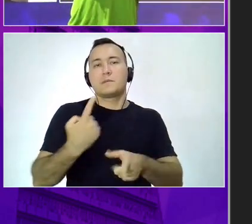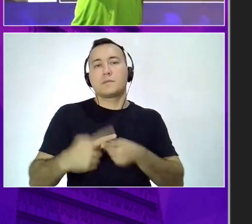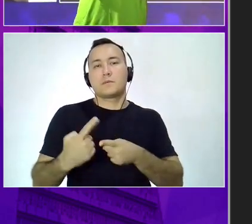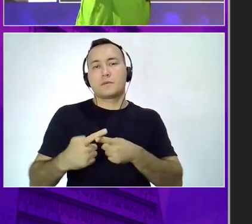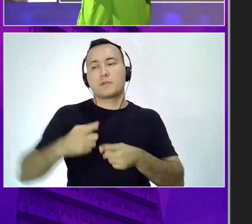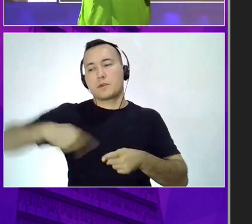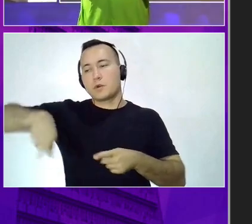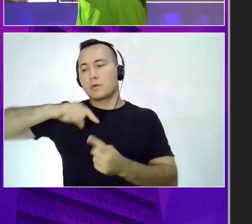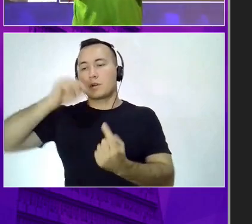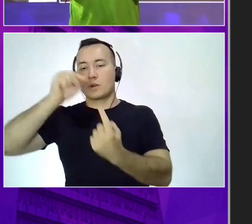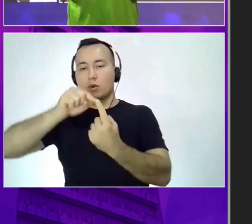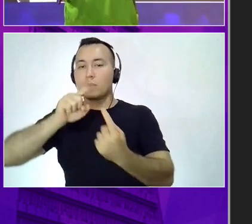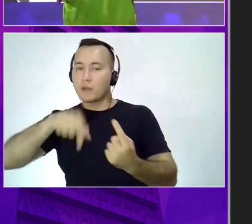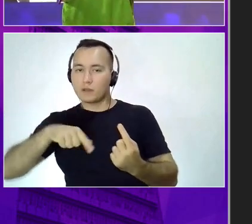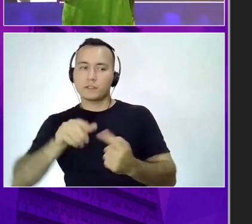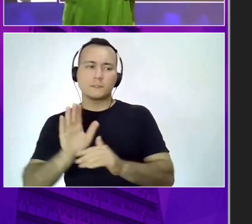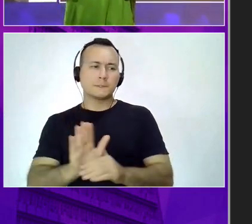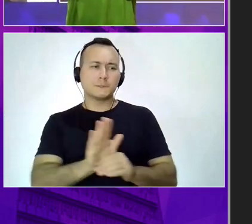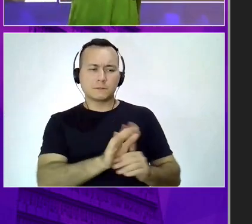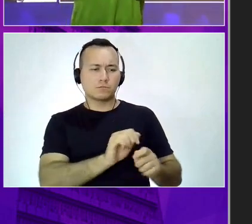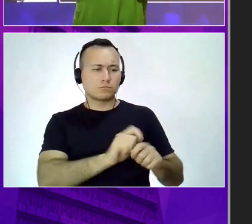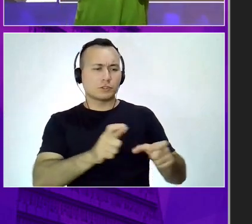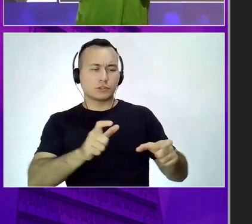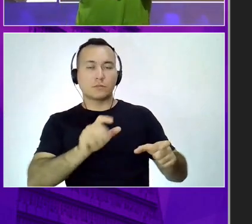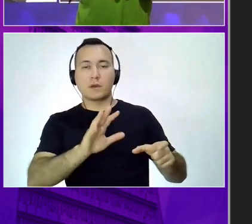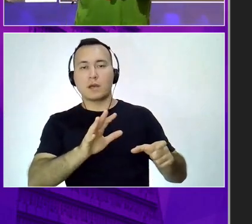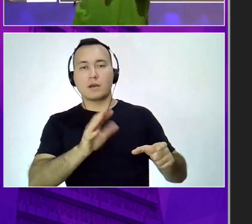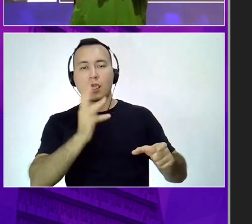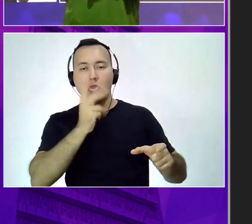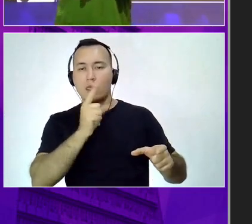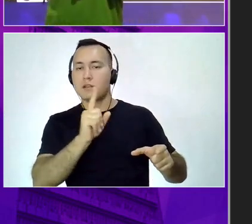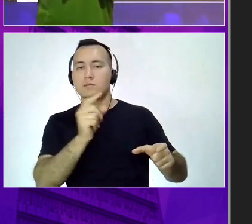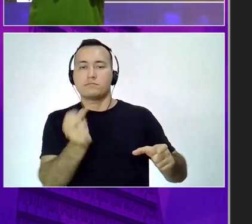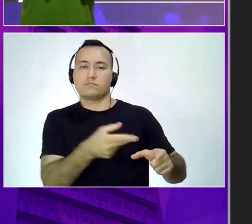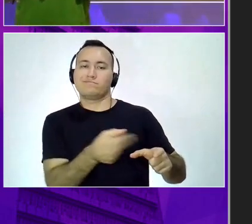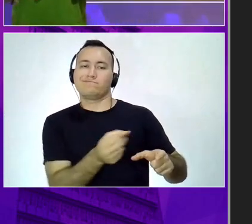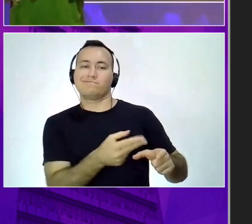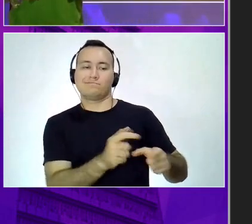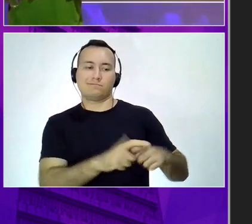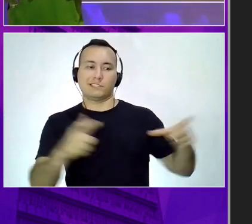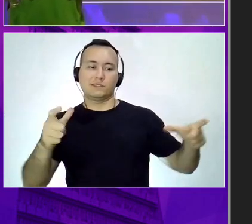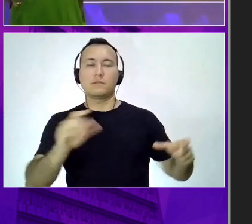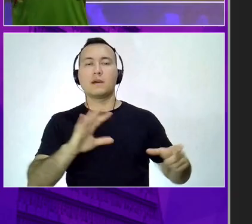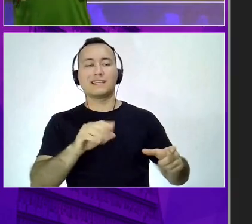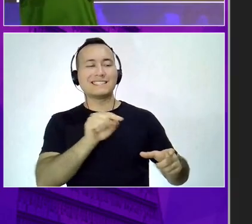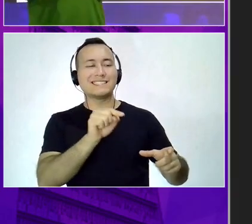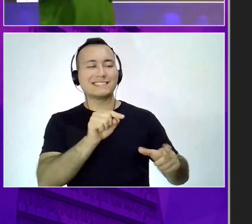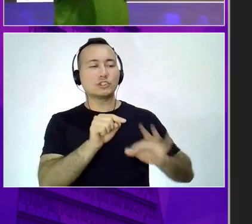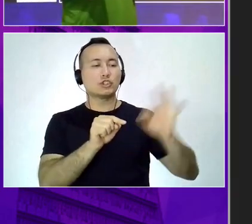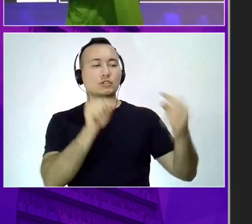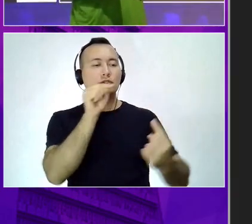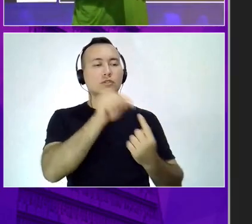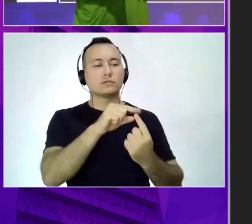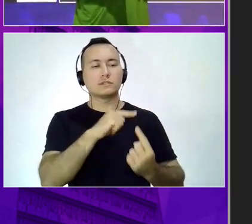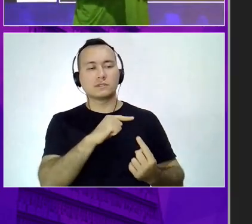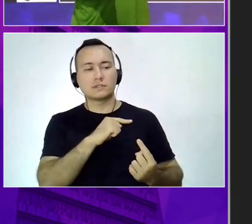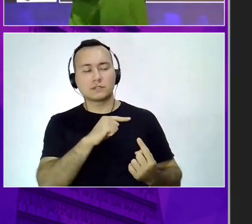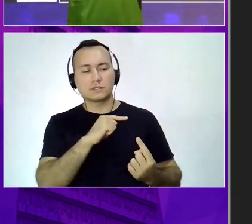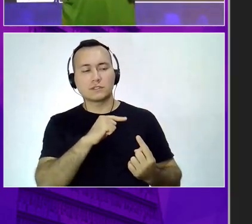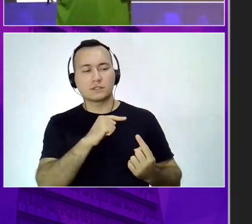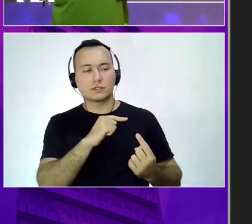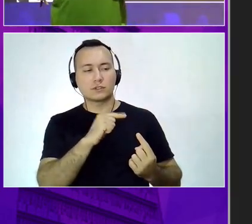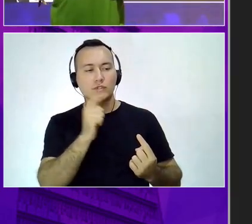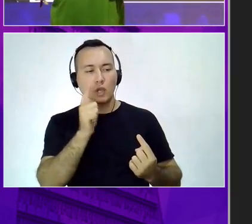sabe fazer. Certo? A gente precisa fazer coisas, descobrir coisas que a gente não sabe se vão funcionar ou não. E se a gente sabe, já está